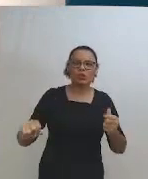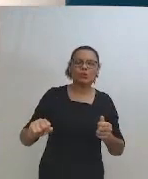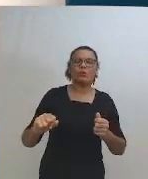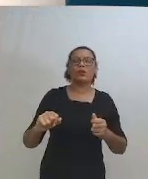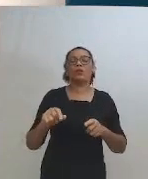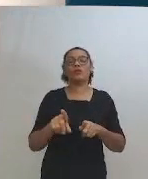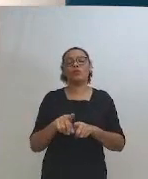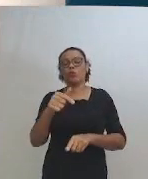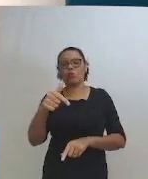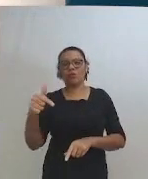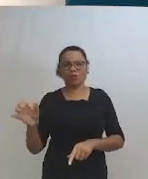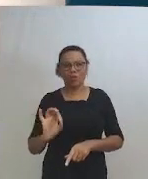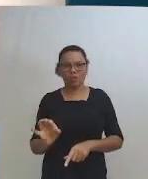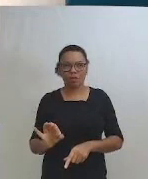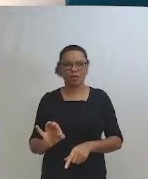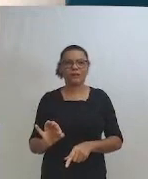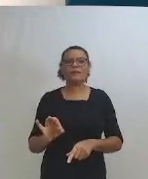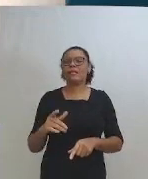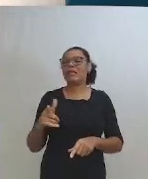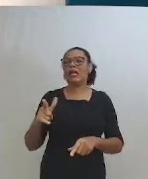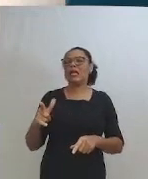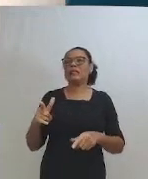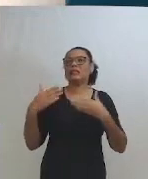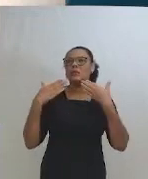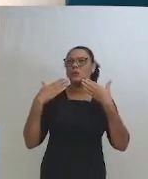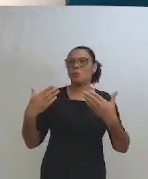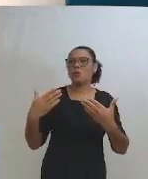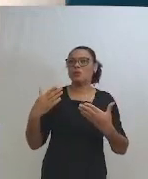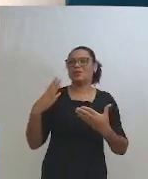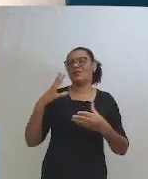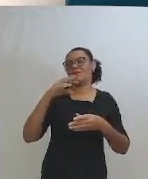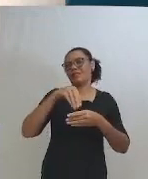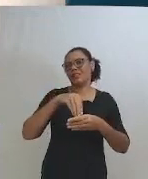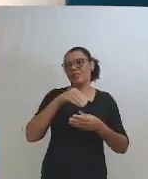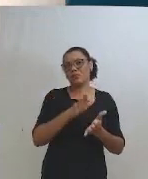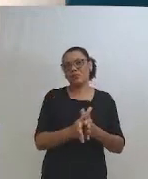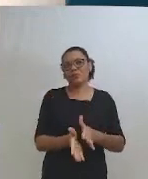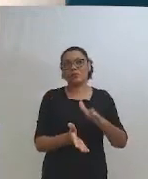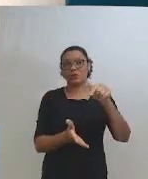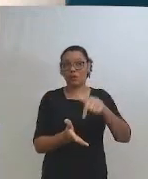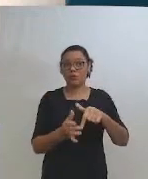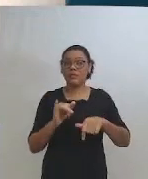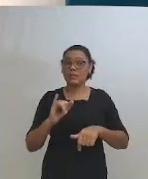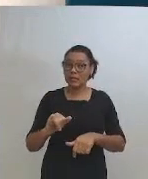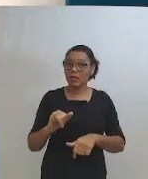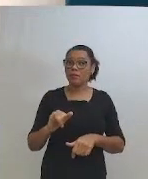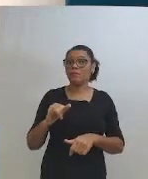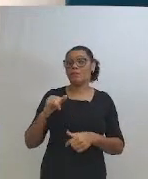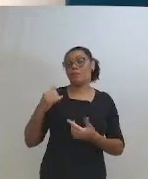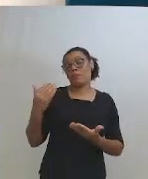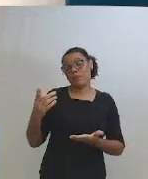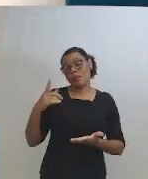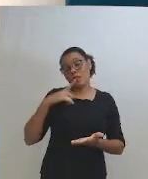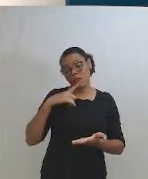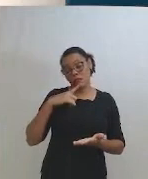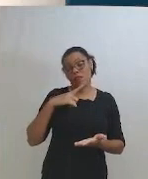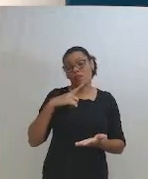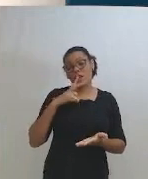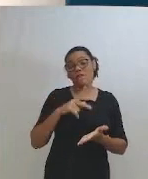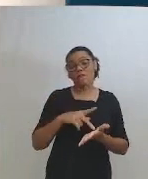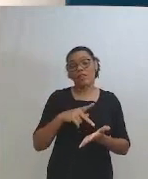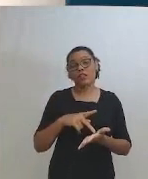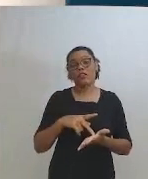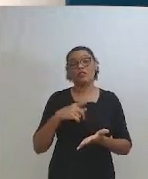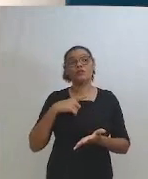Não há qualquer evidência dessa nos autos. Se teoricamente, ou se na verdade fôssemos considerar esse